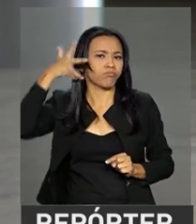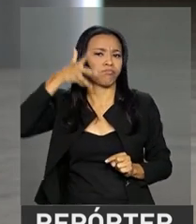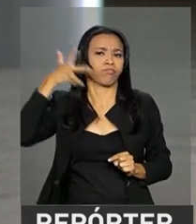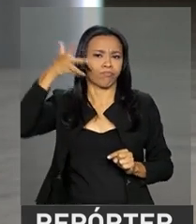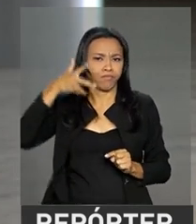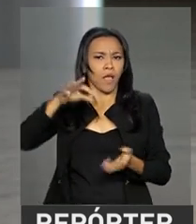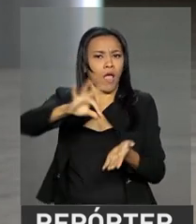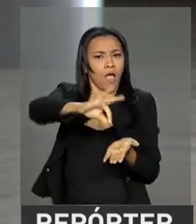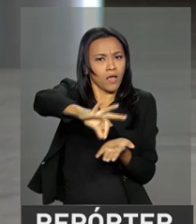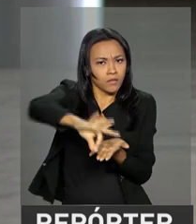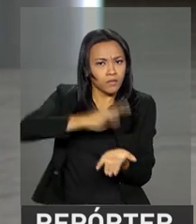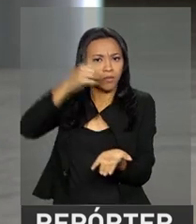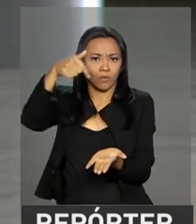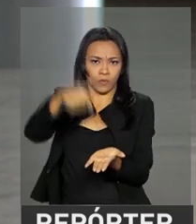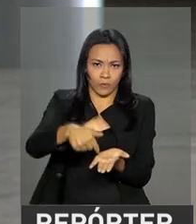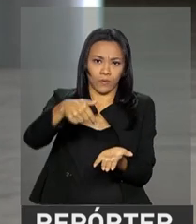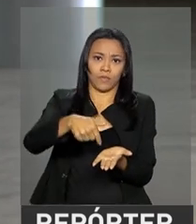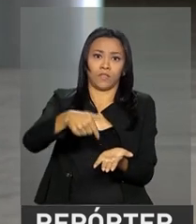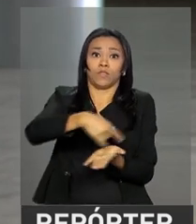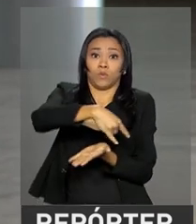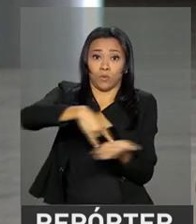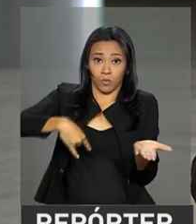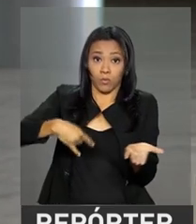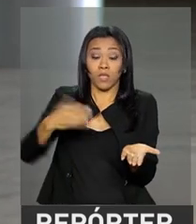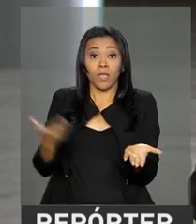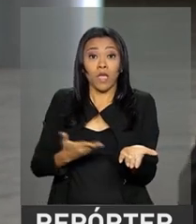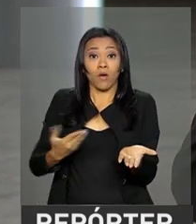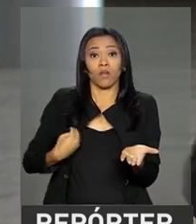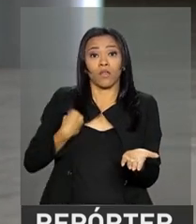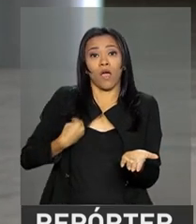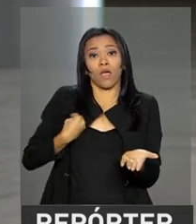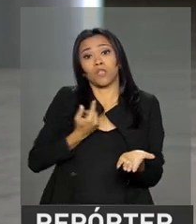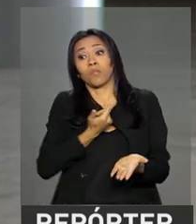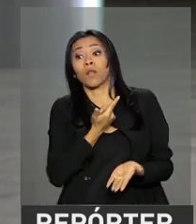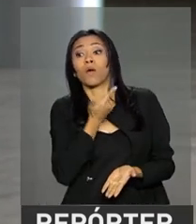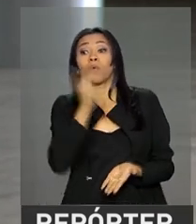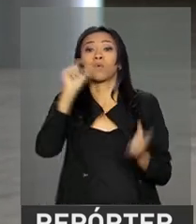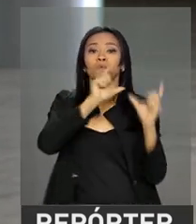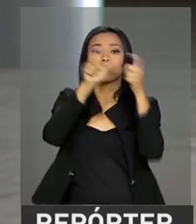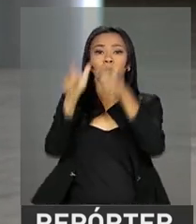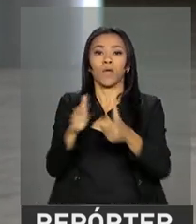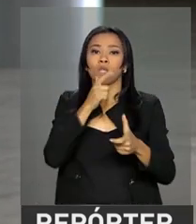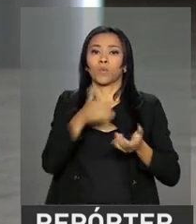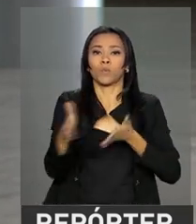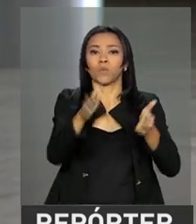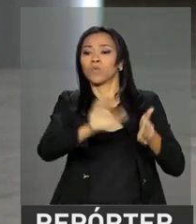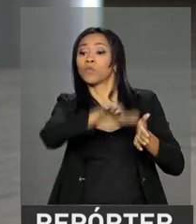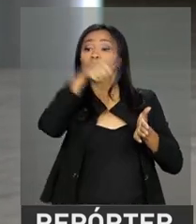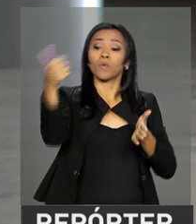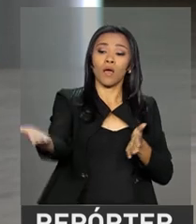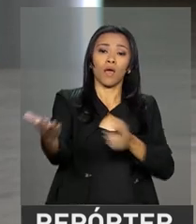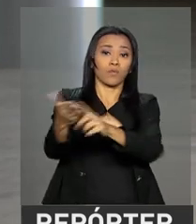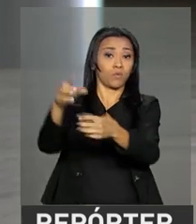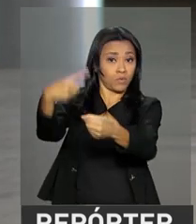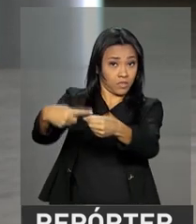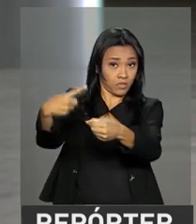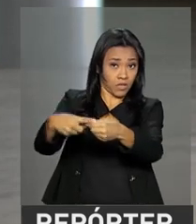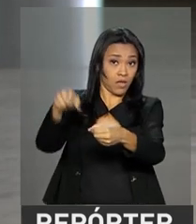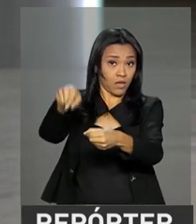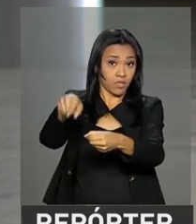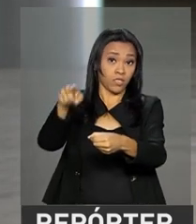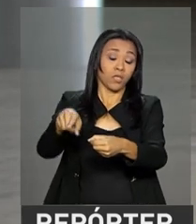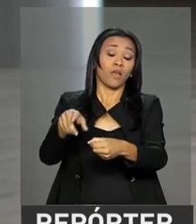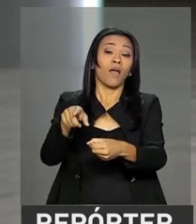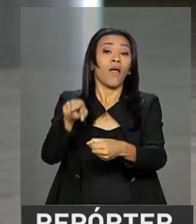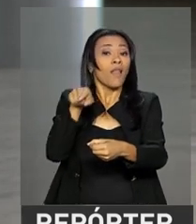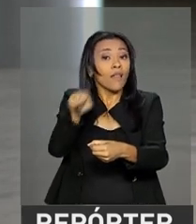desse termo e agora ele está em deslocamento para o outro lado do rio pro município de são geraldo do araguaia onde ele vai